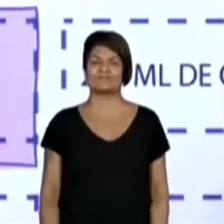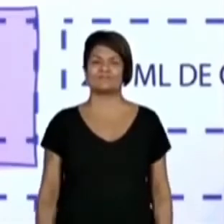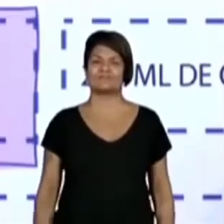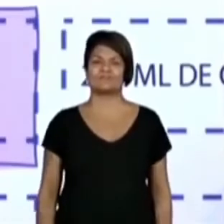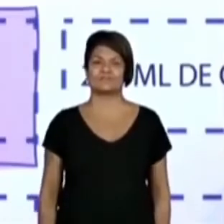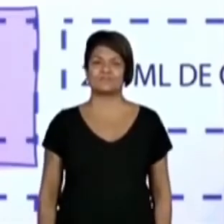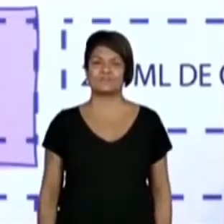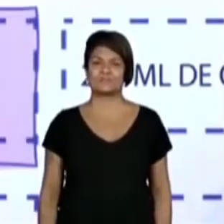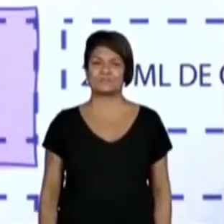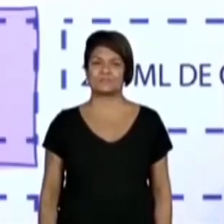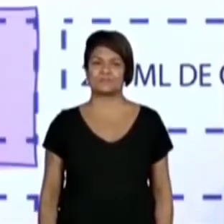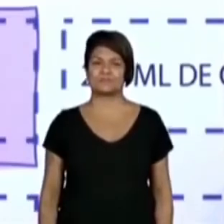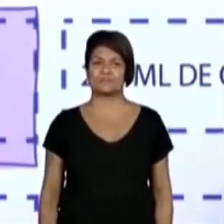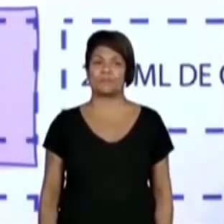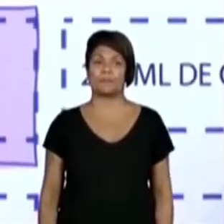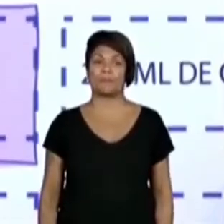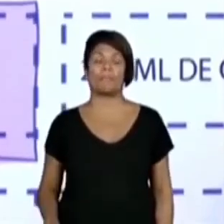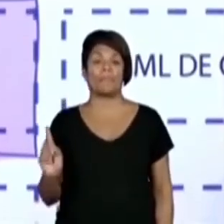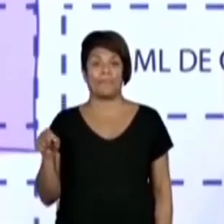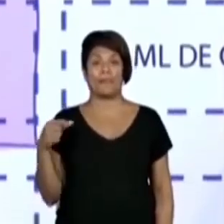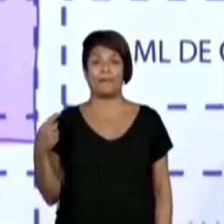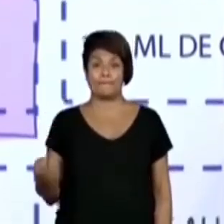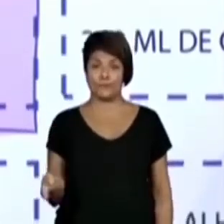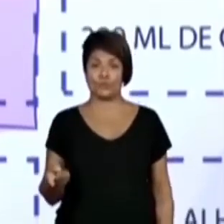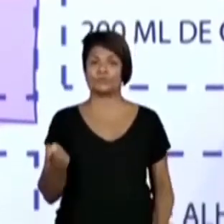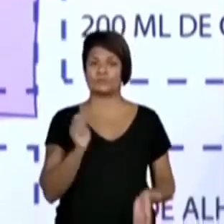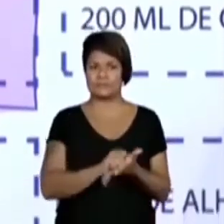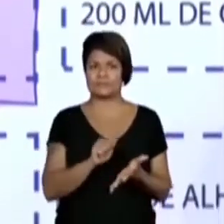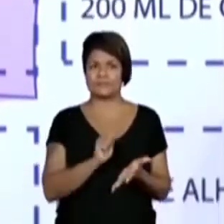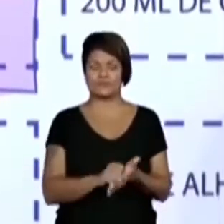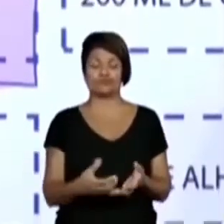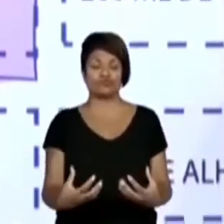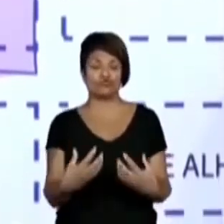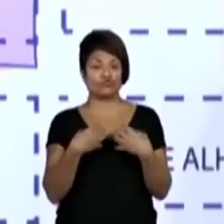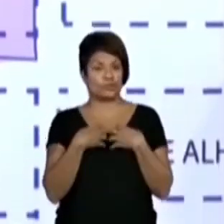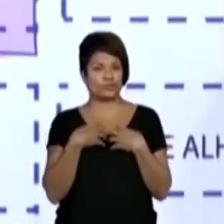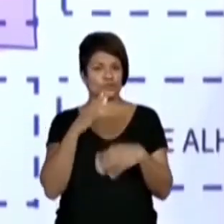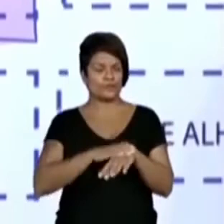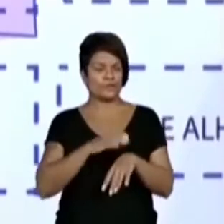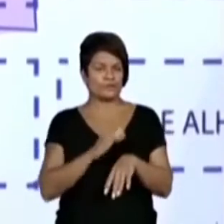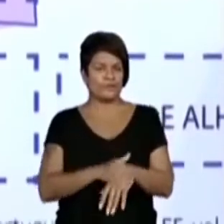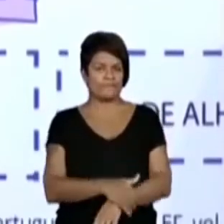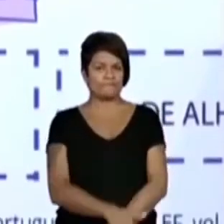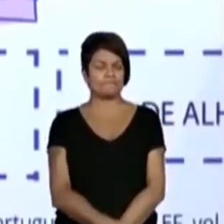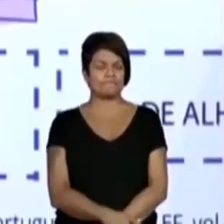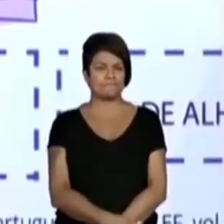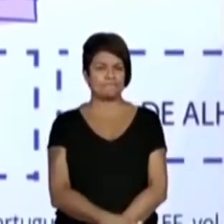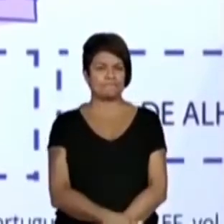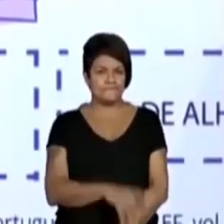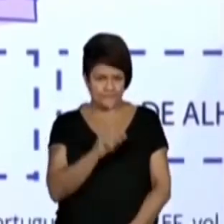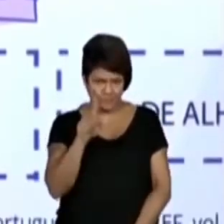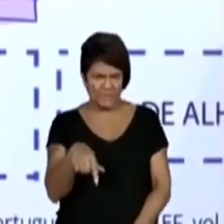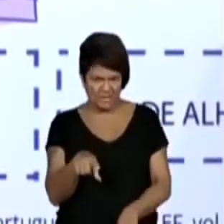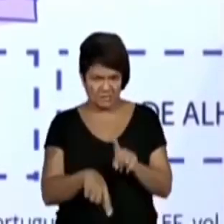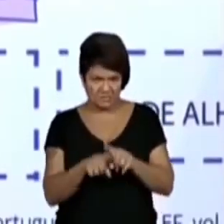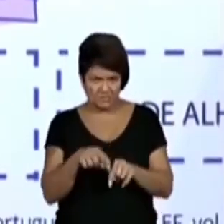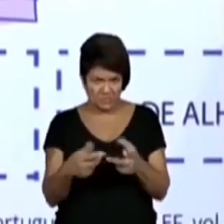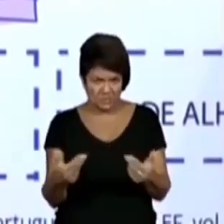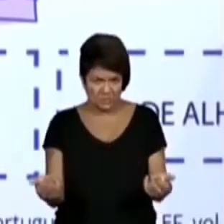tela. Em seguida, está escrito assim, modo de fazer. É